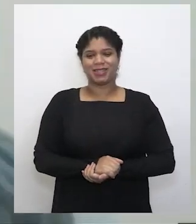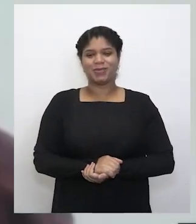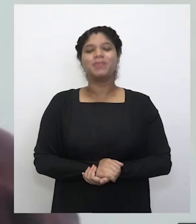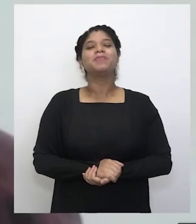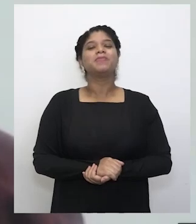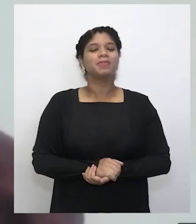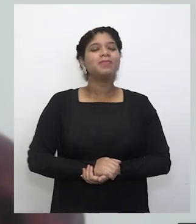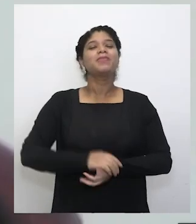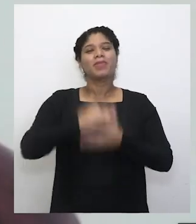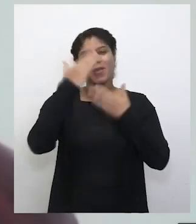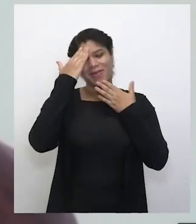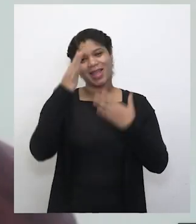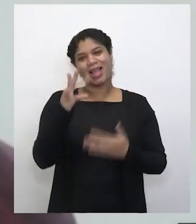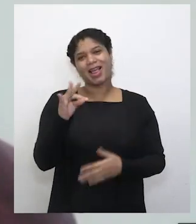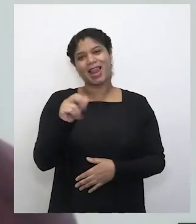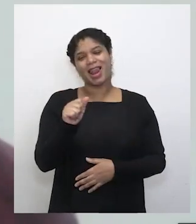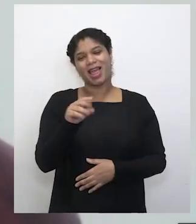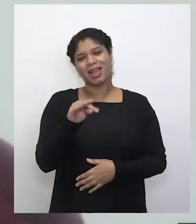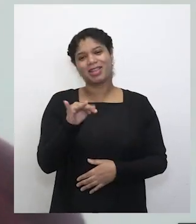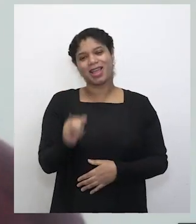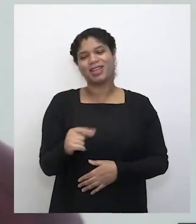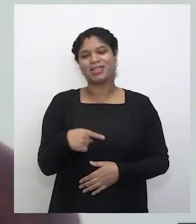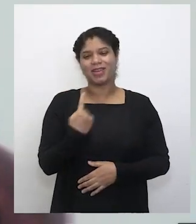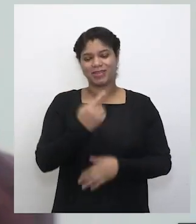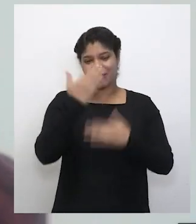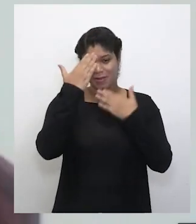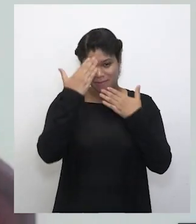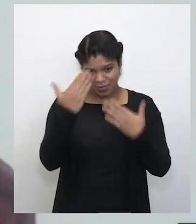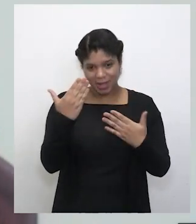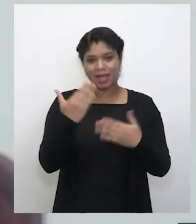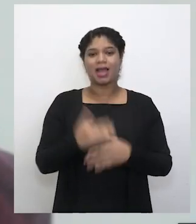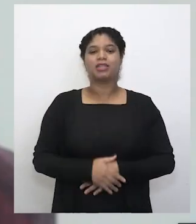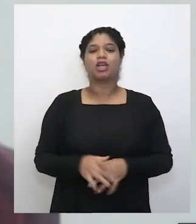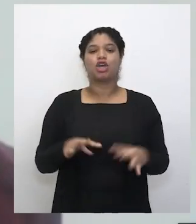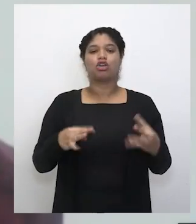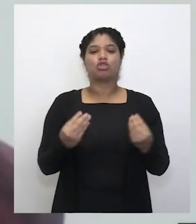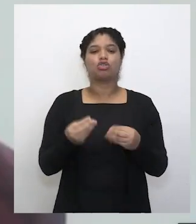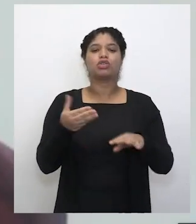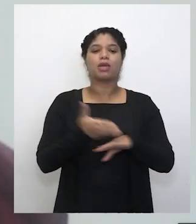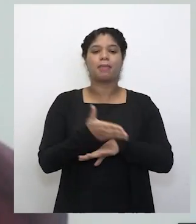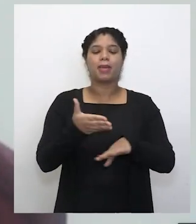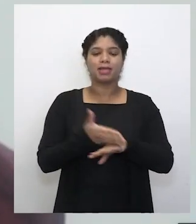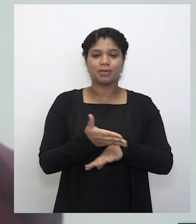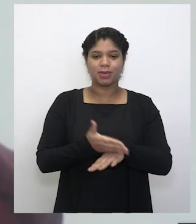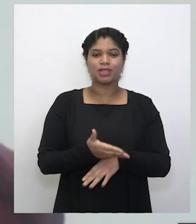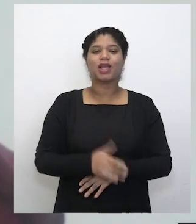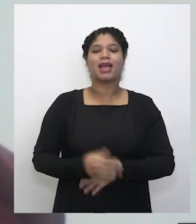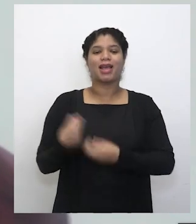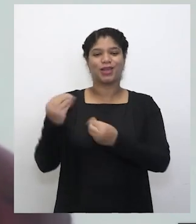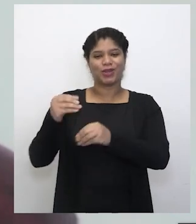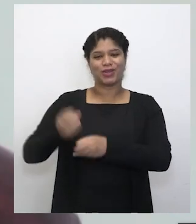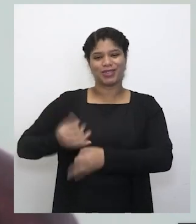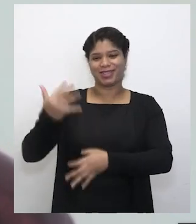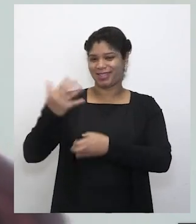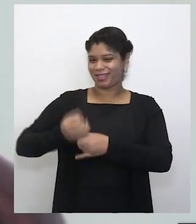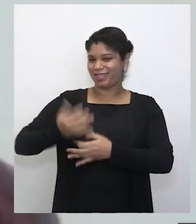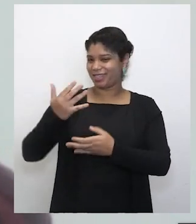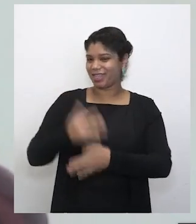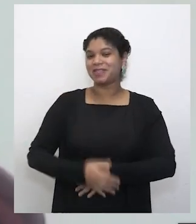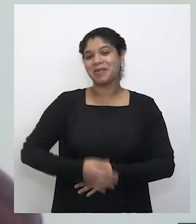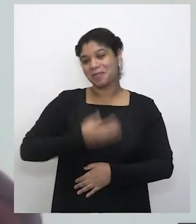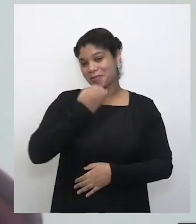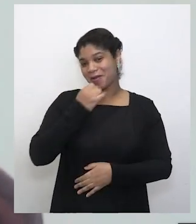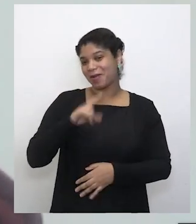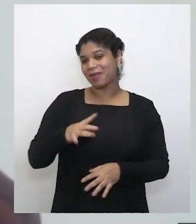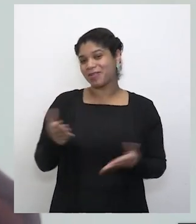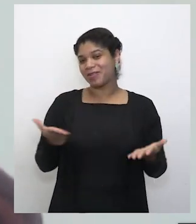Muito obrigado, Tati. A gente que agradece também. A gente agradece muito a participação de todos vocês no chat. E foi muito bom,